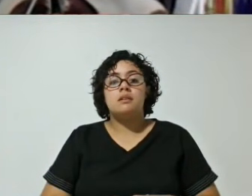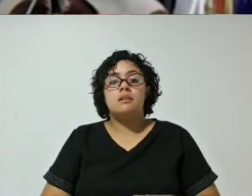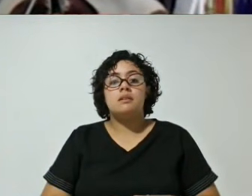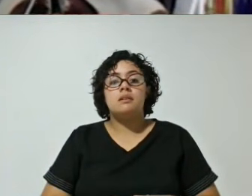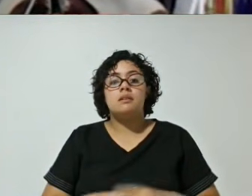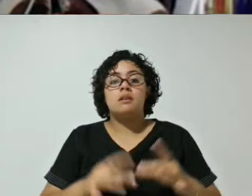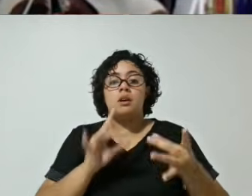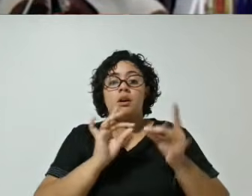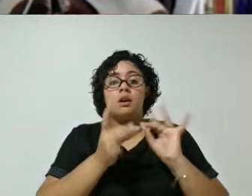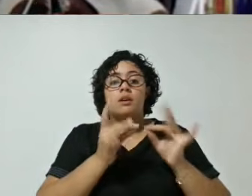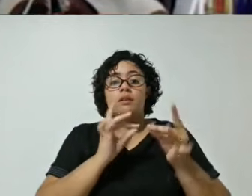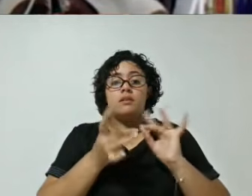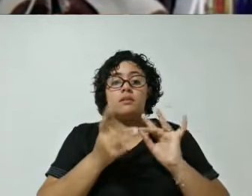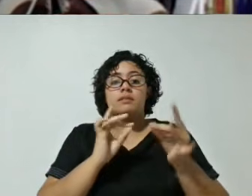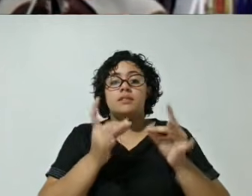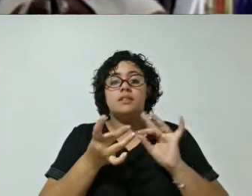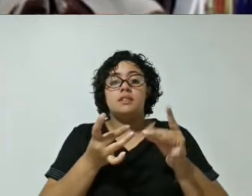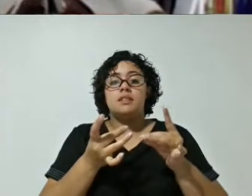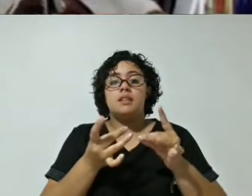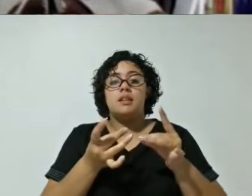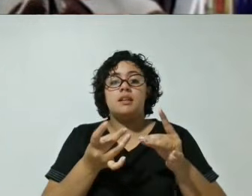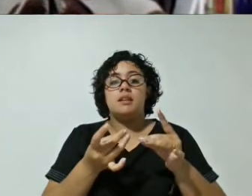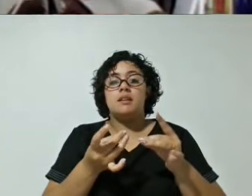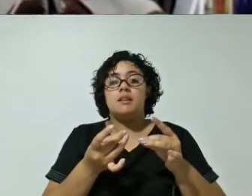oficinas de construção de brinquedos.